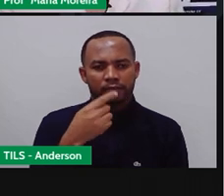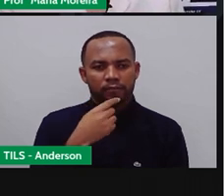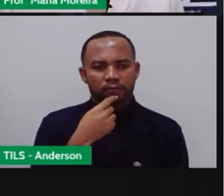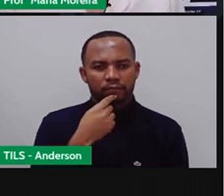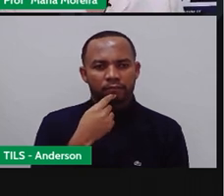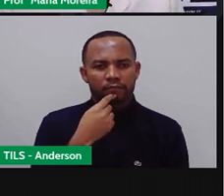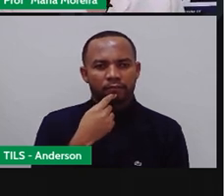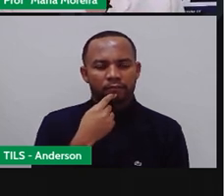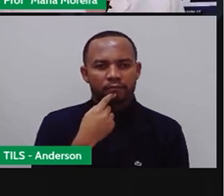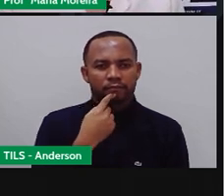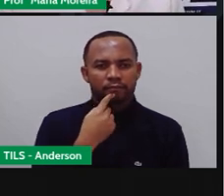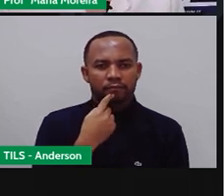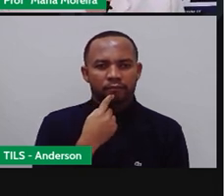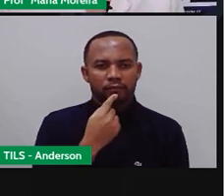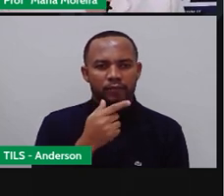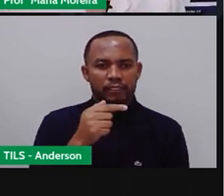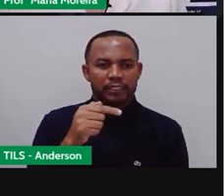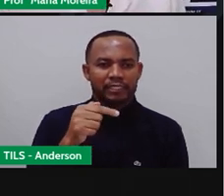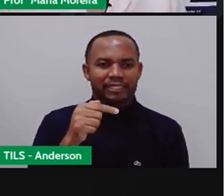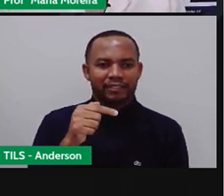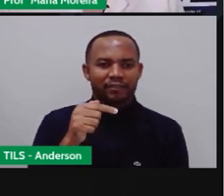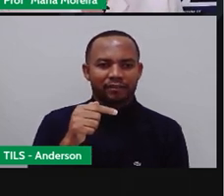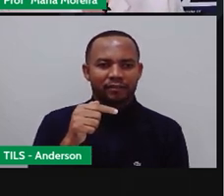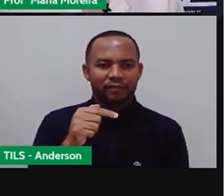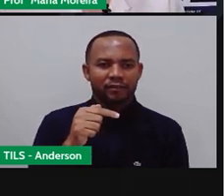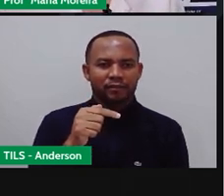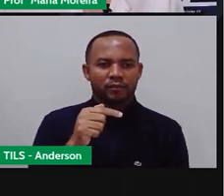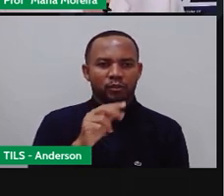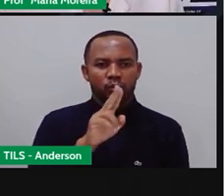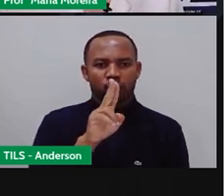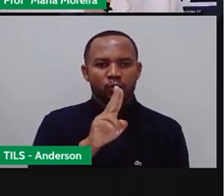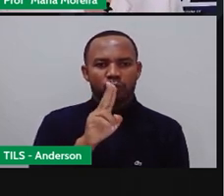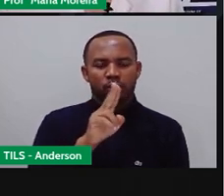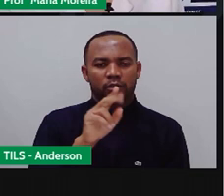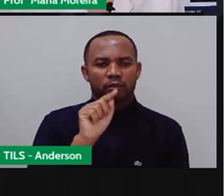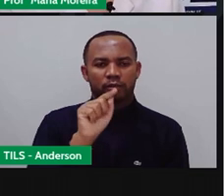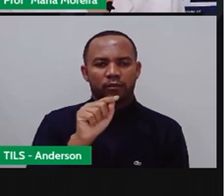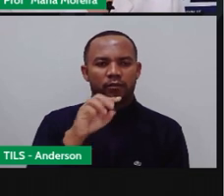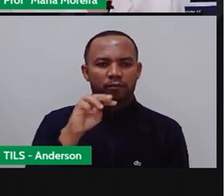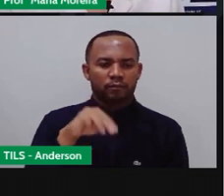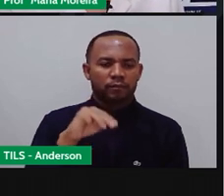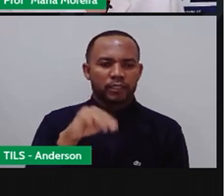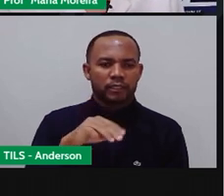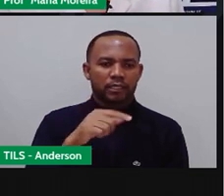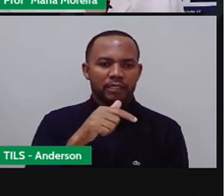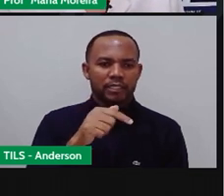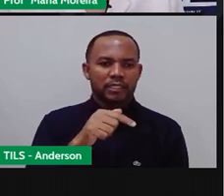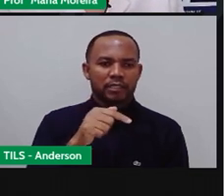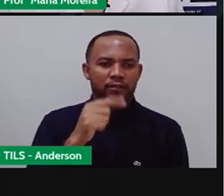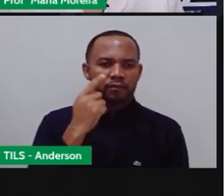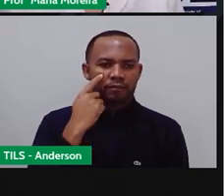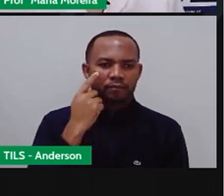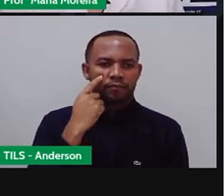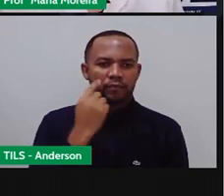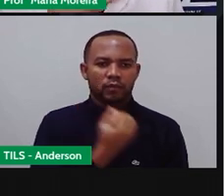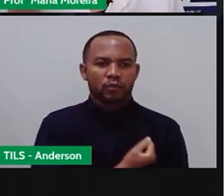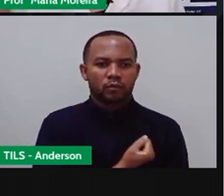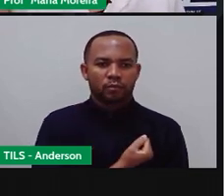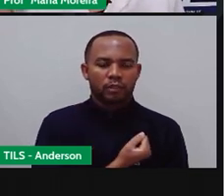centenas olha e o que unidade de milhar 7 dá o número